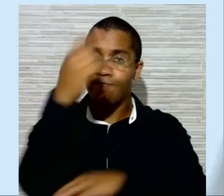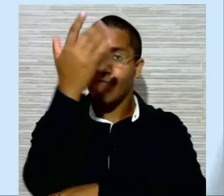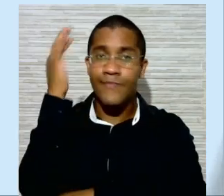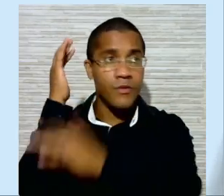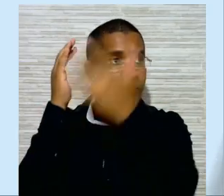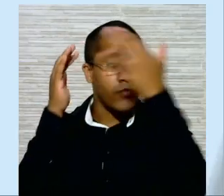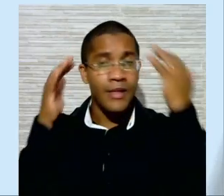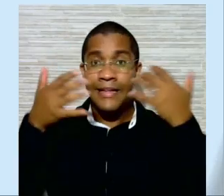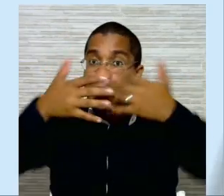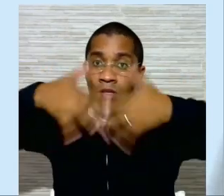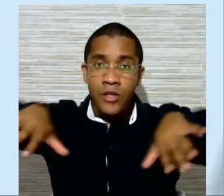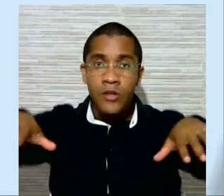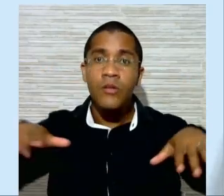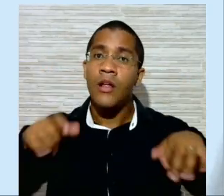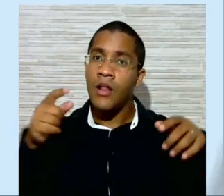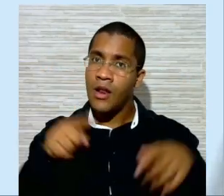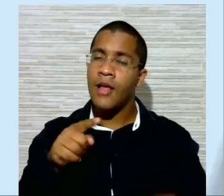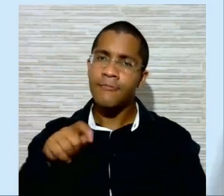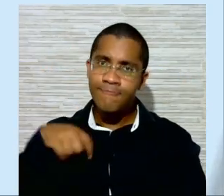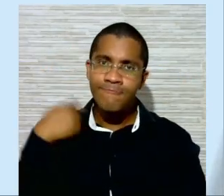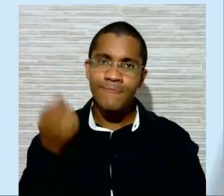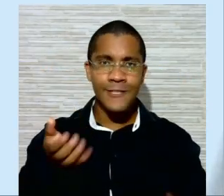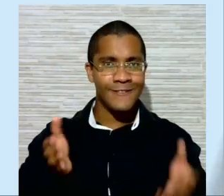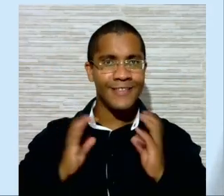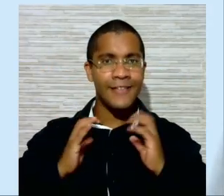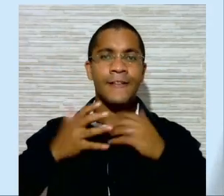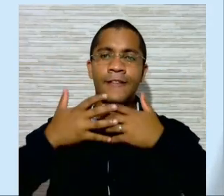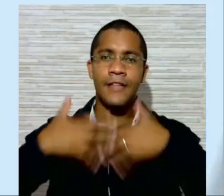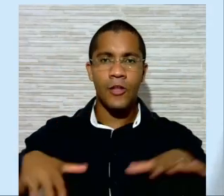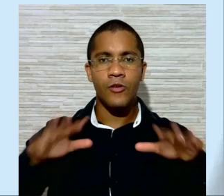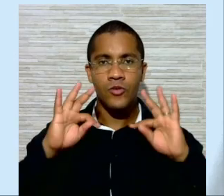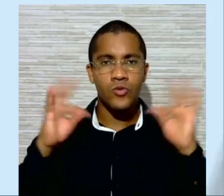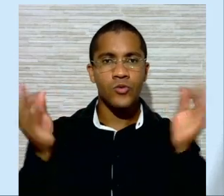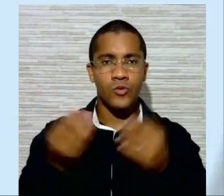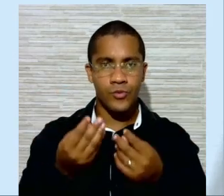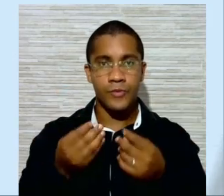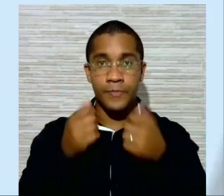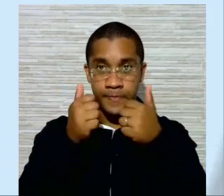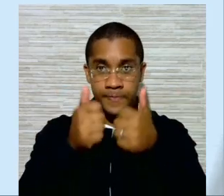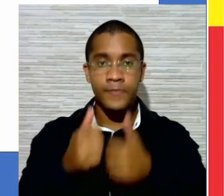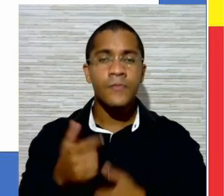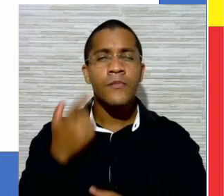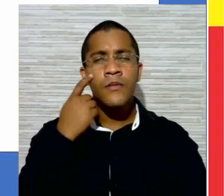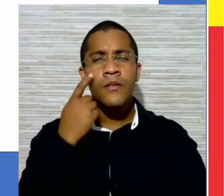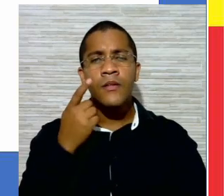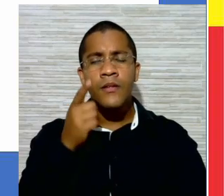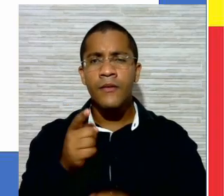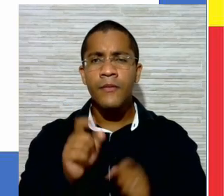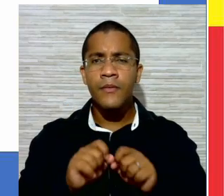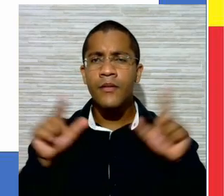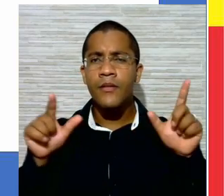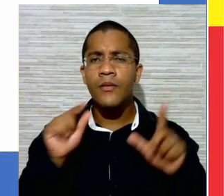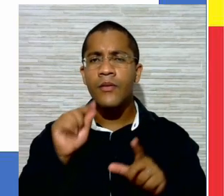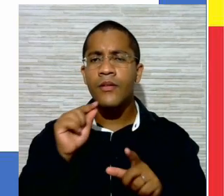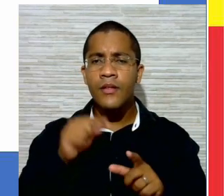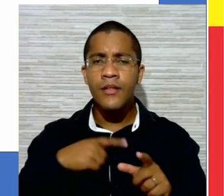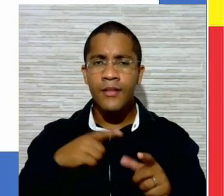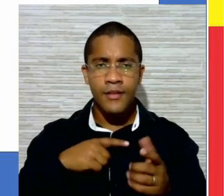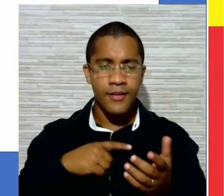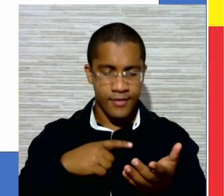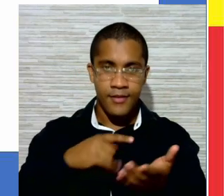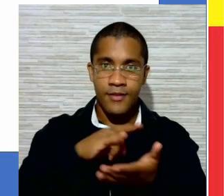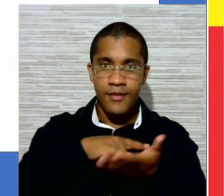natural. Então, a gente vai entender que as riquezas naturais estão diretamente relacionadas aos tipos de recursos que nós temos no meio ambiente.